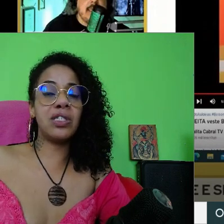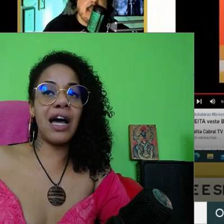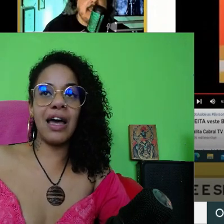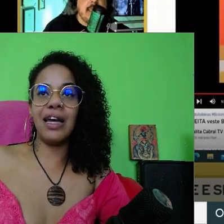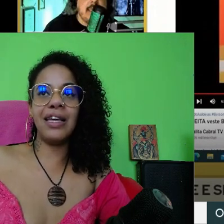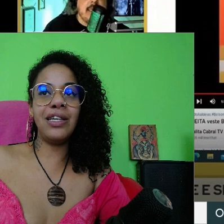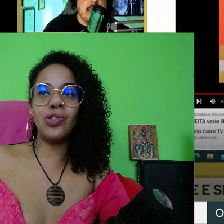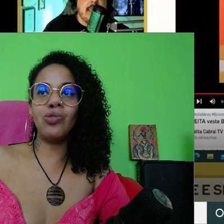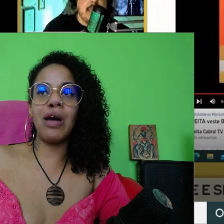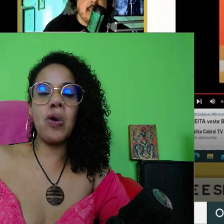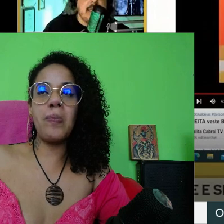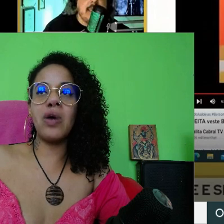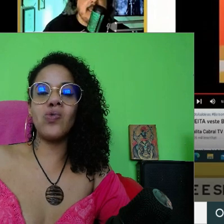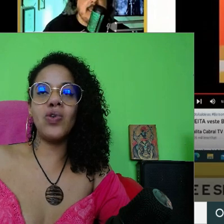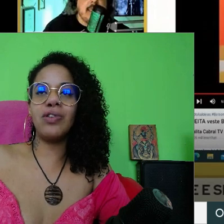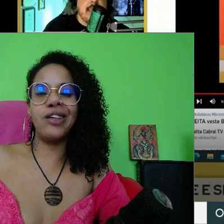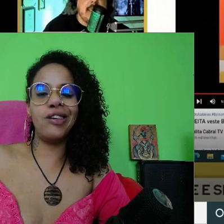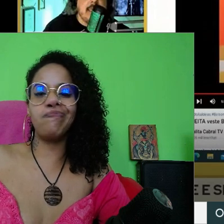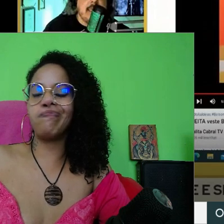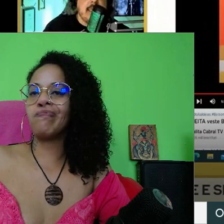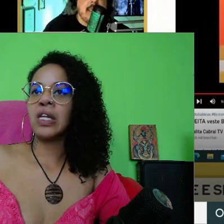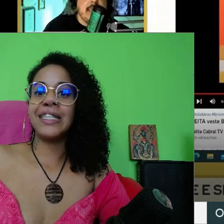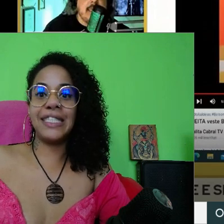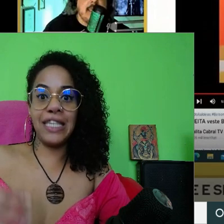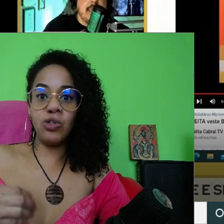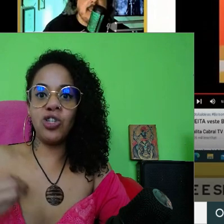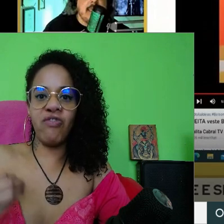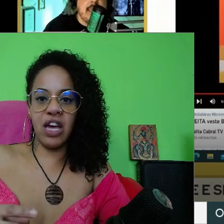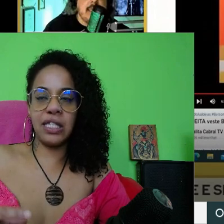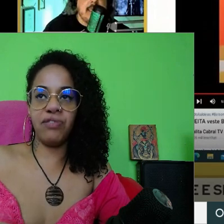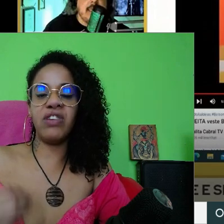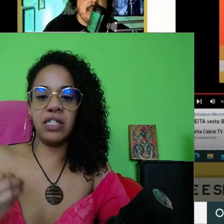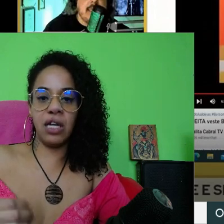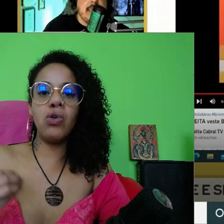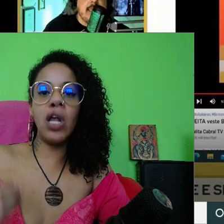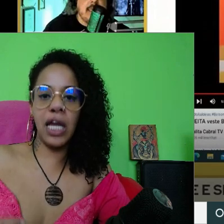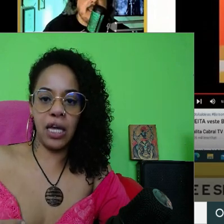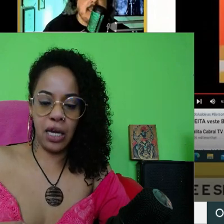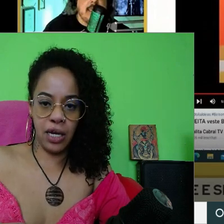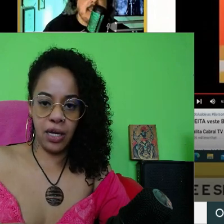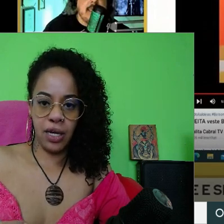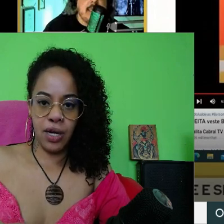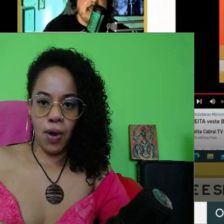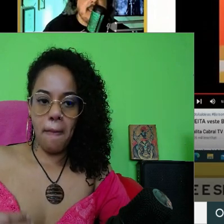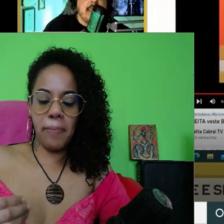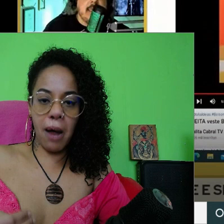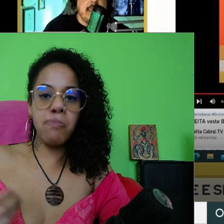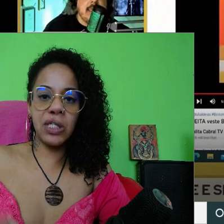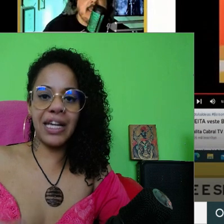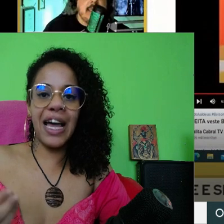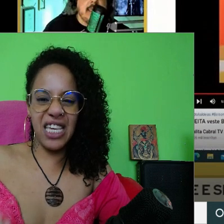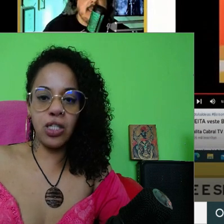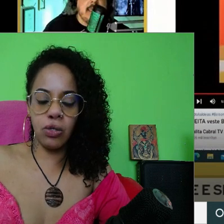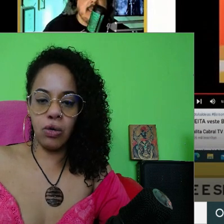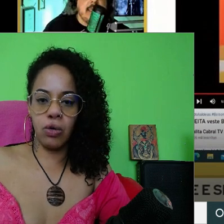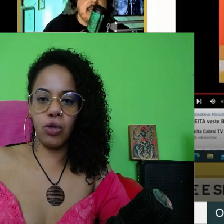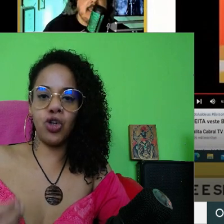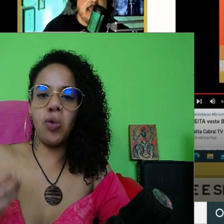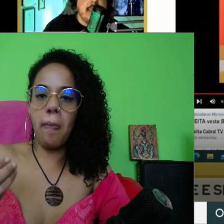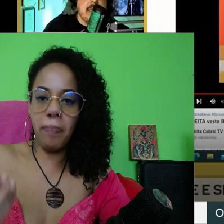negócios cara isso é um bagulho que se eu tivesse fazendo rolê para buscar